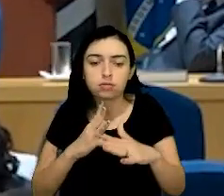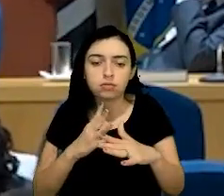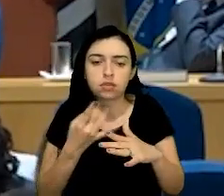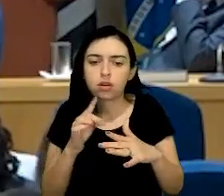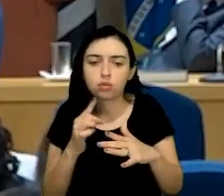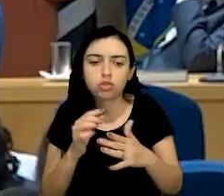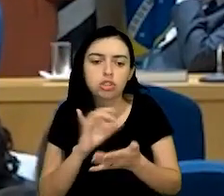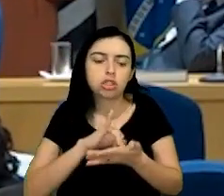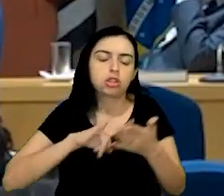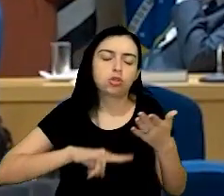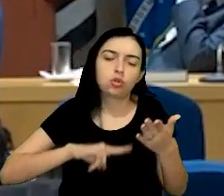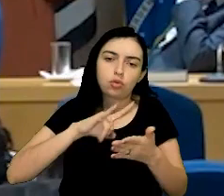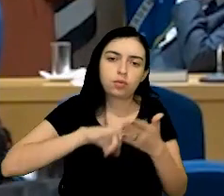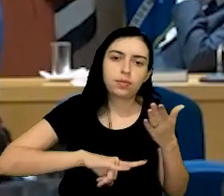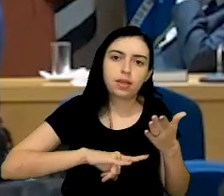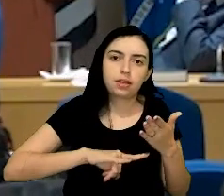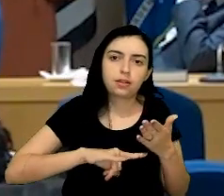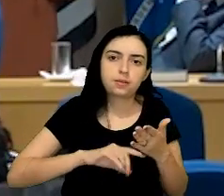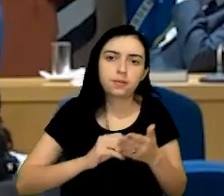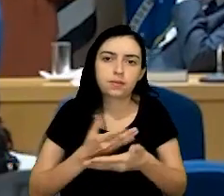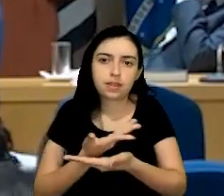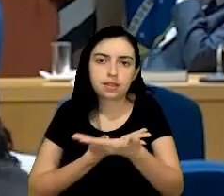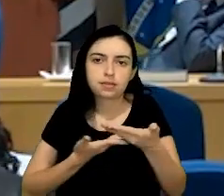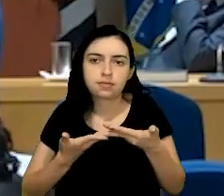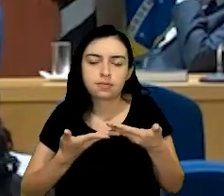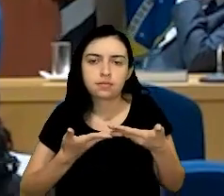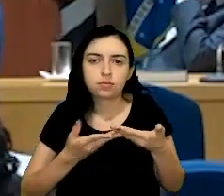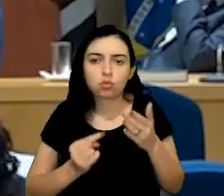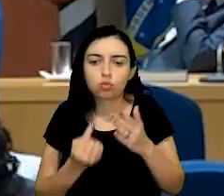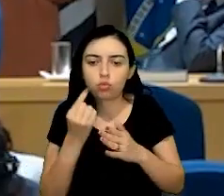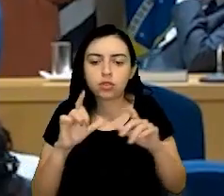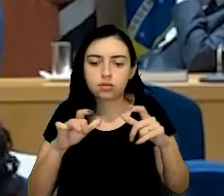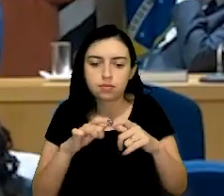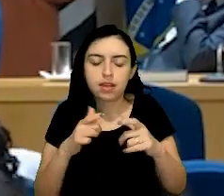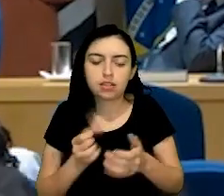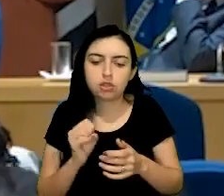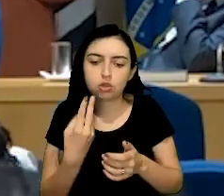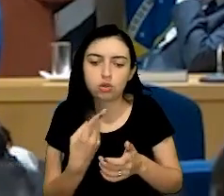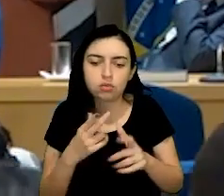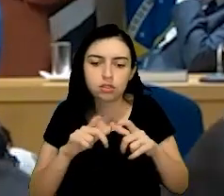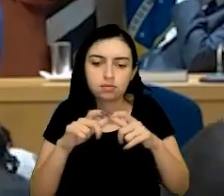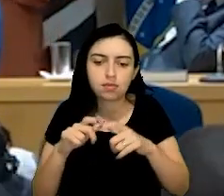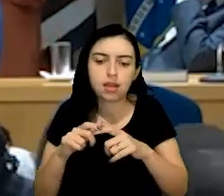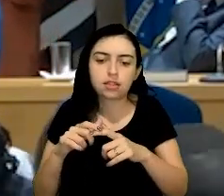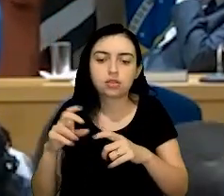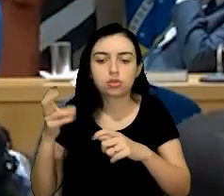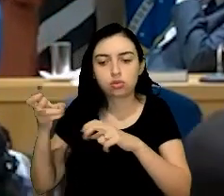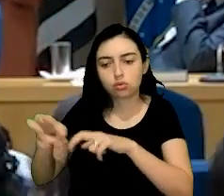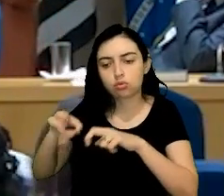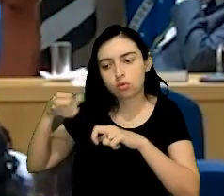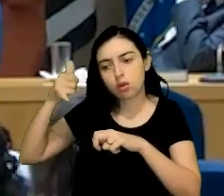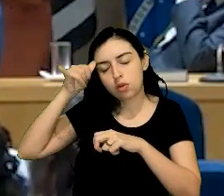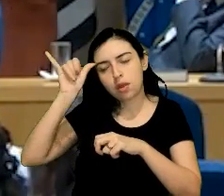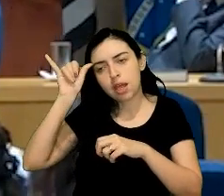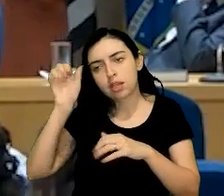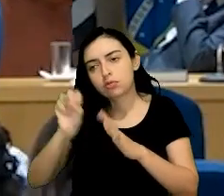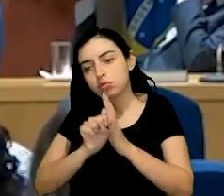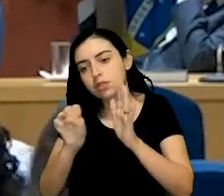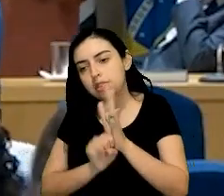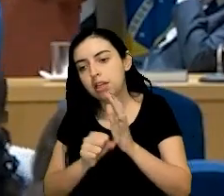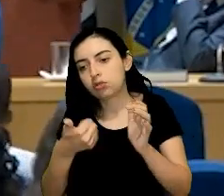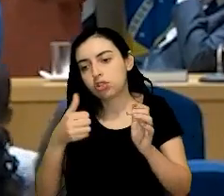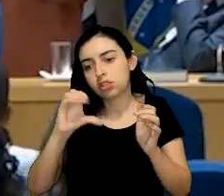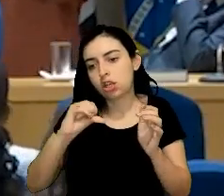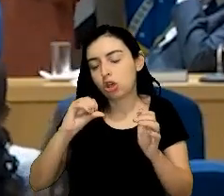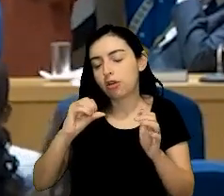estava circunscrito a um único espaço, ou estava nos espaços rurais, como no século XIX para o XX. Aqui nós temos uma migração